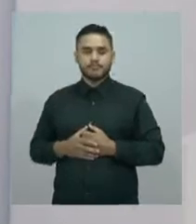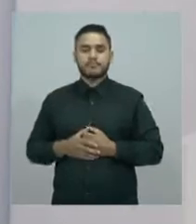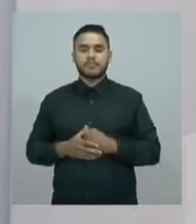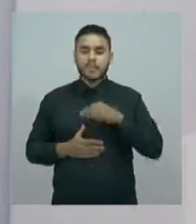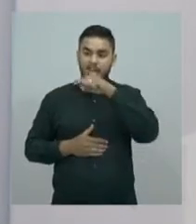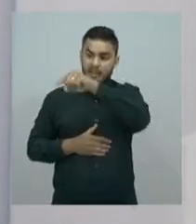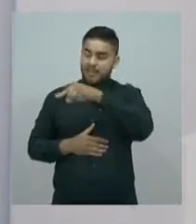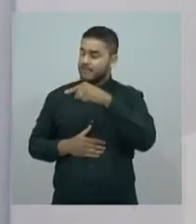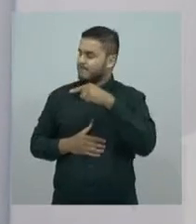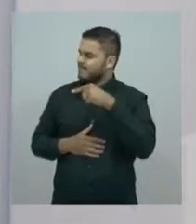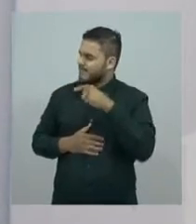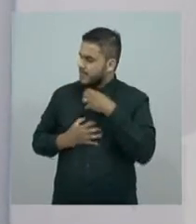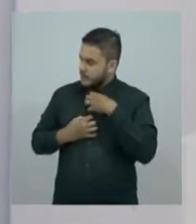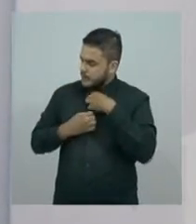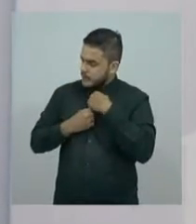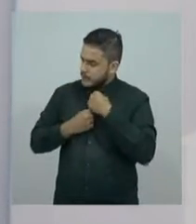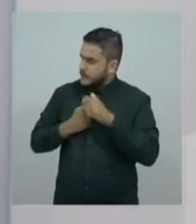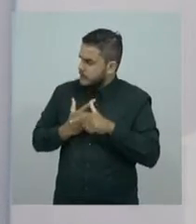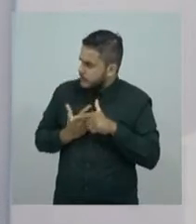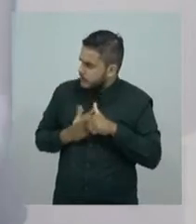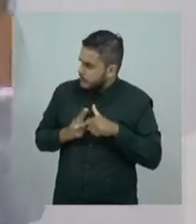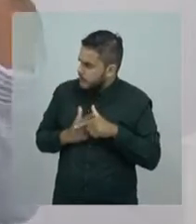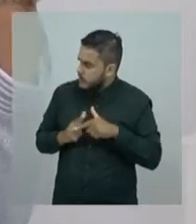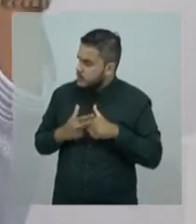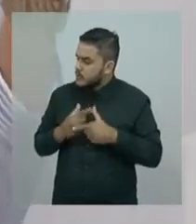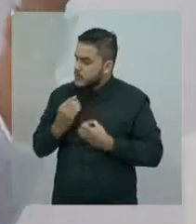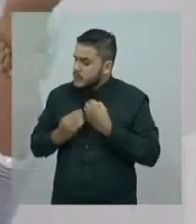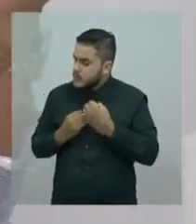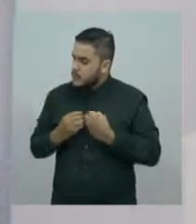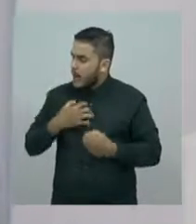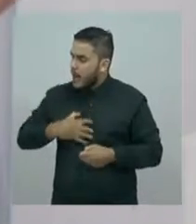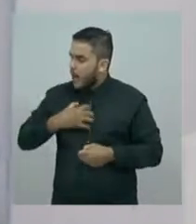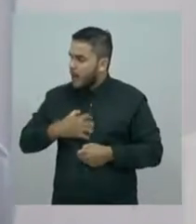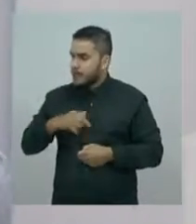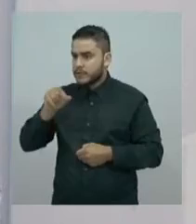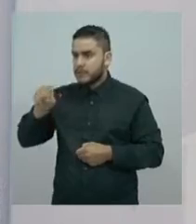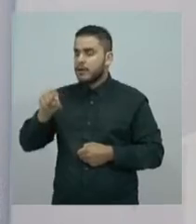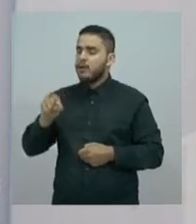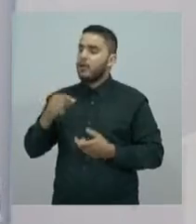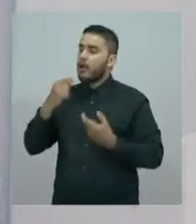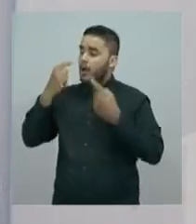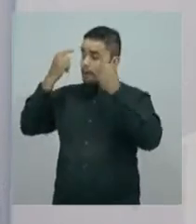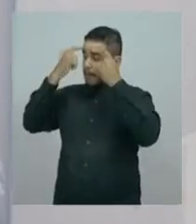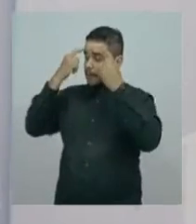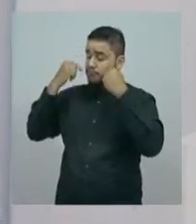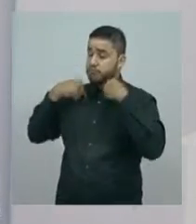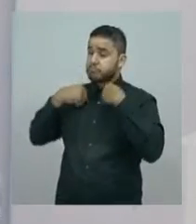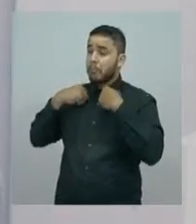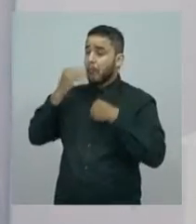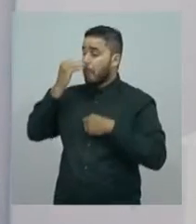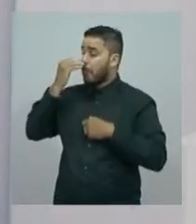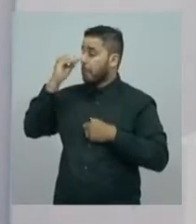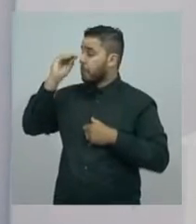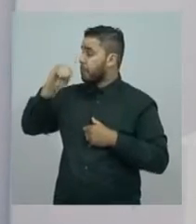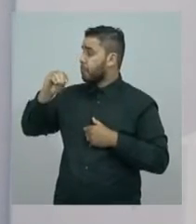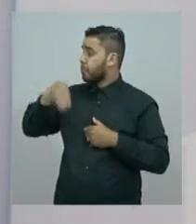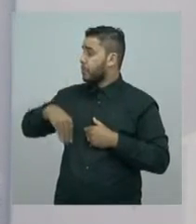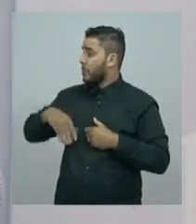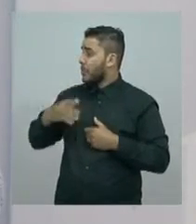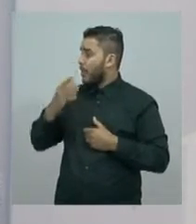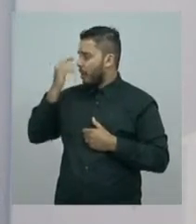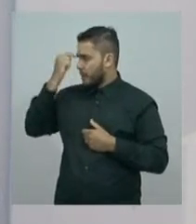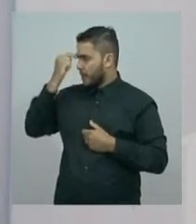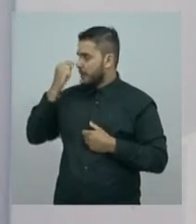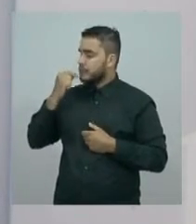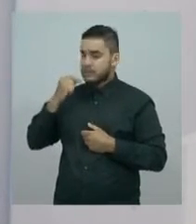angústia, com aquele conflito, que muitas vezes para uma outra pessoa pode não representar um valor mesmo, a pessoa